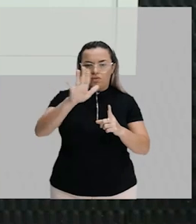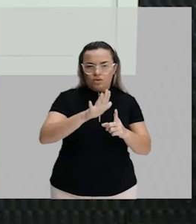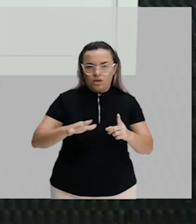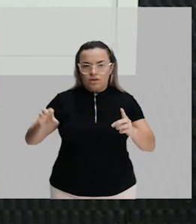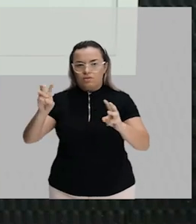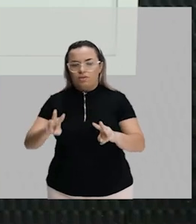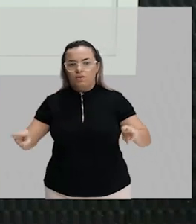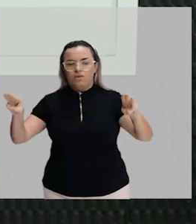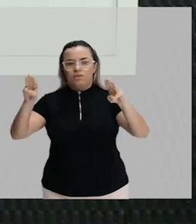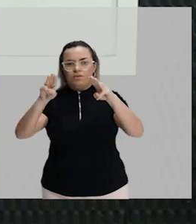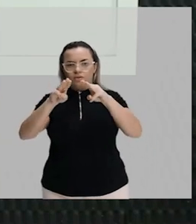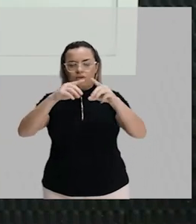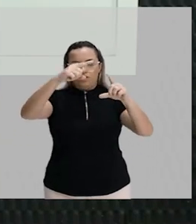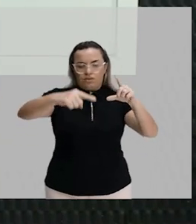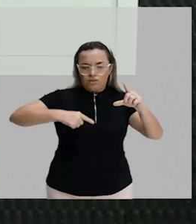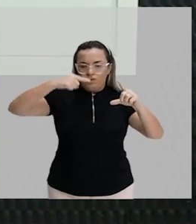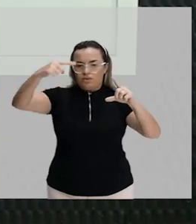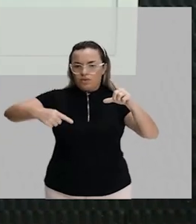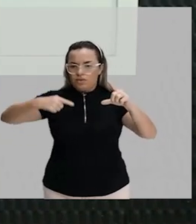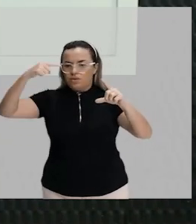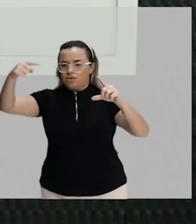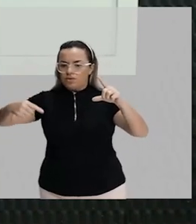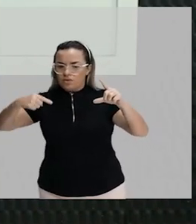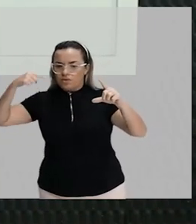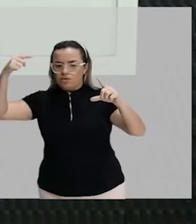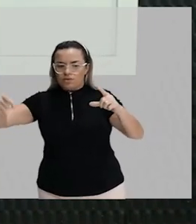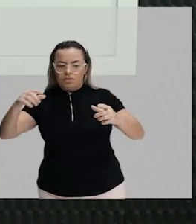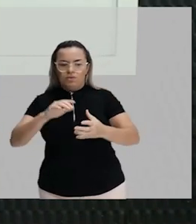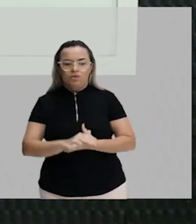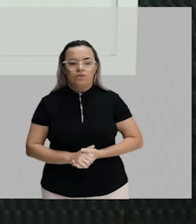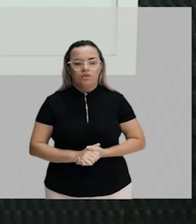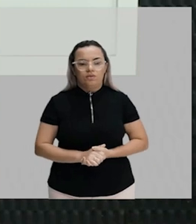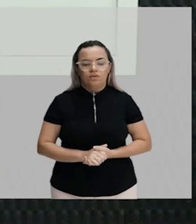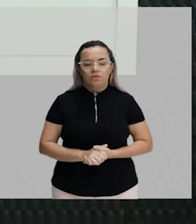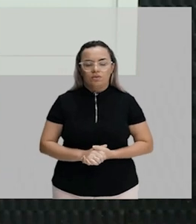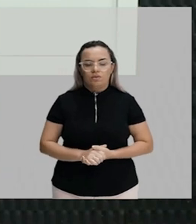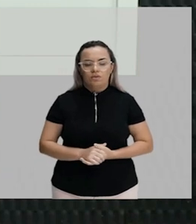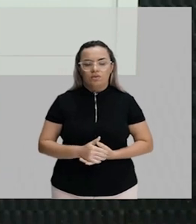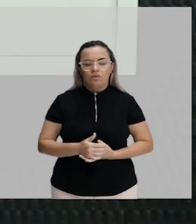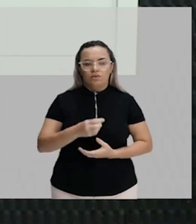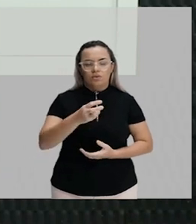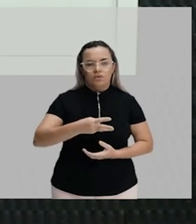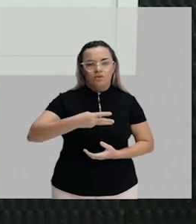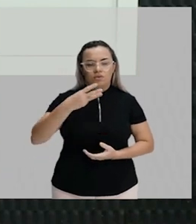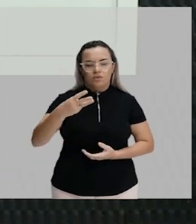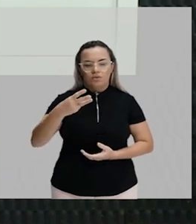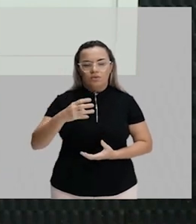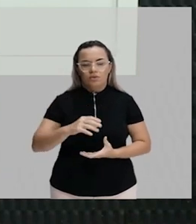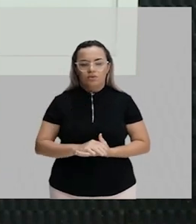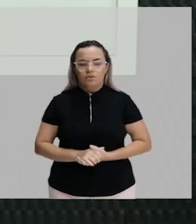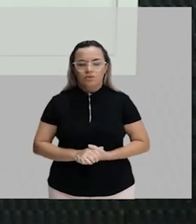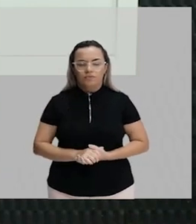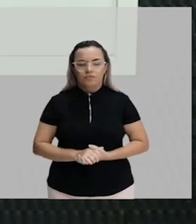pela pelo solenoide ok já no três o três é o